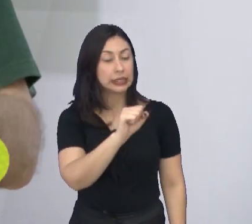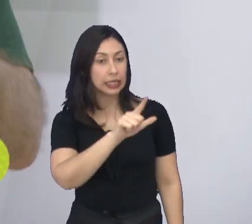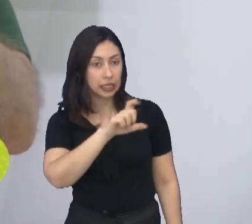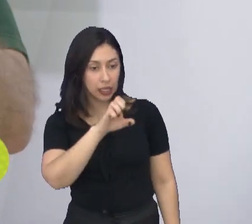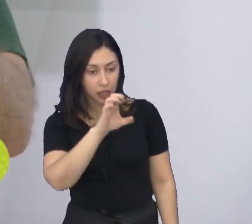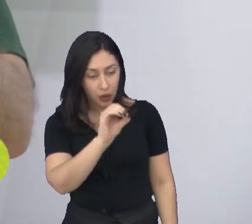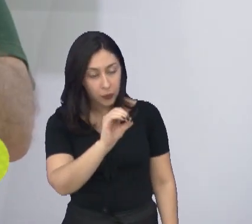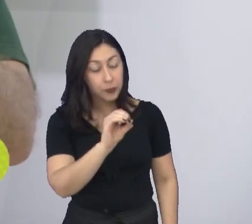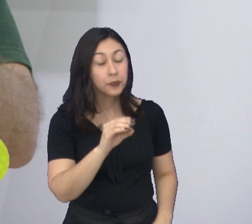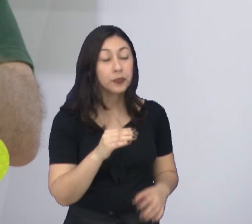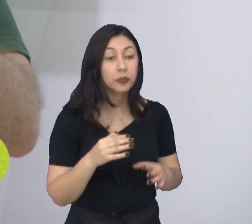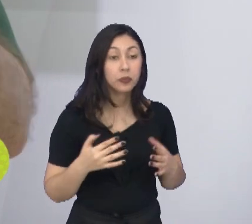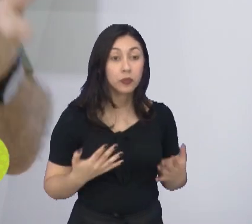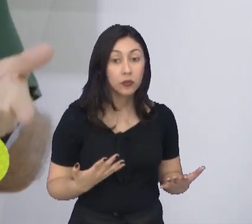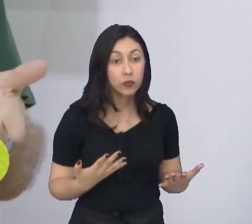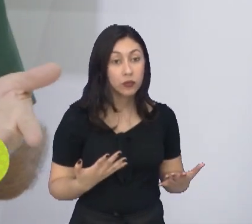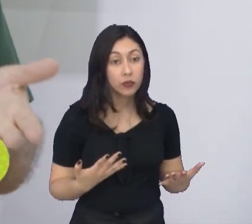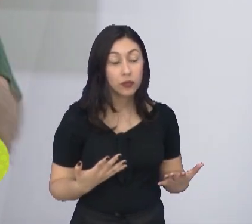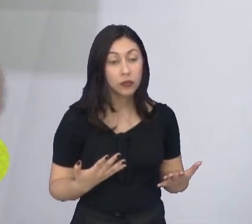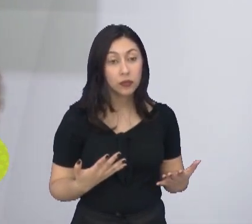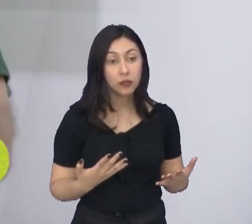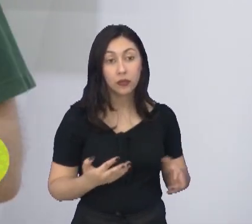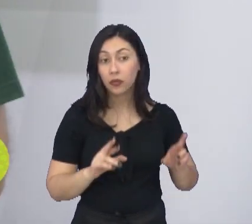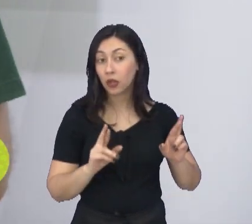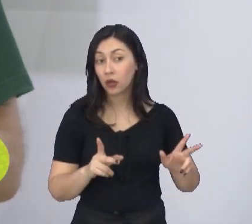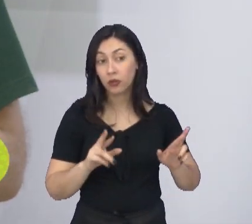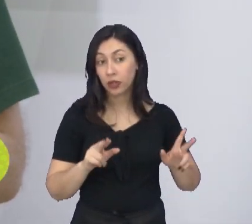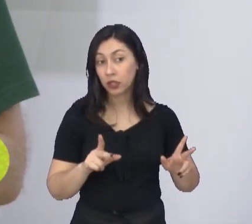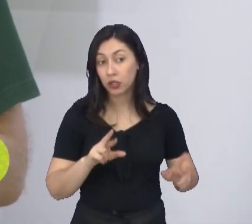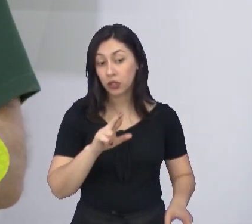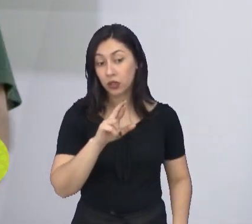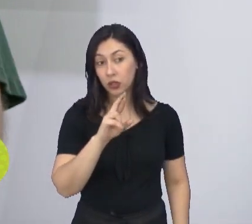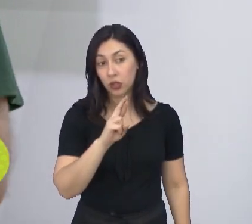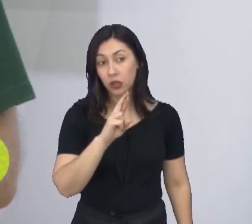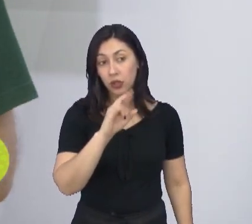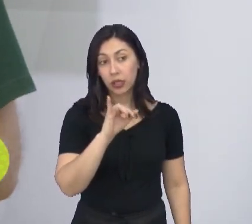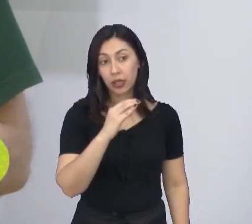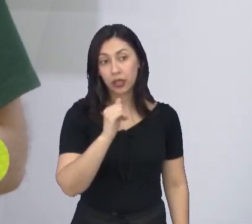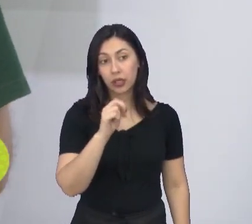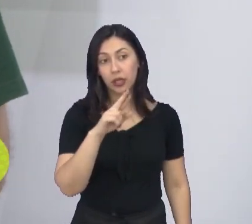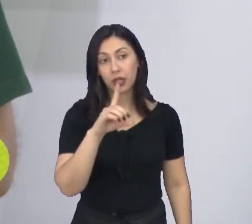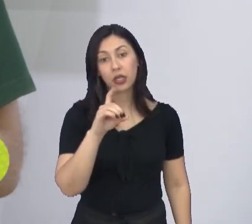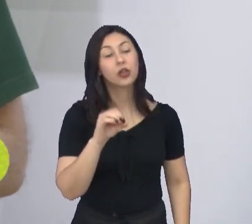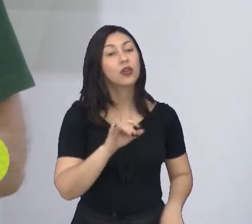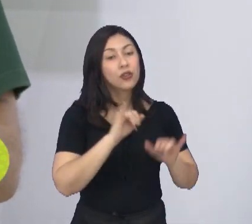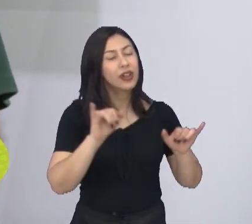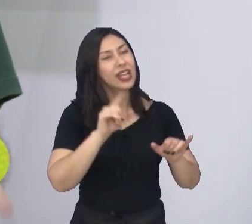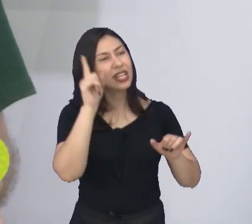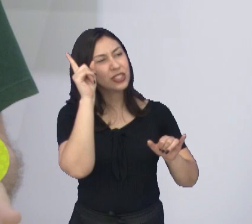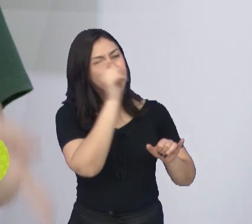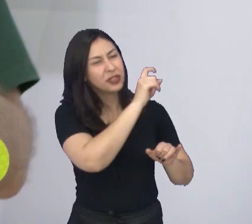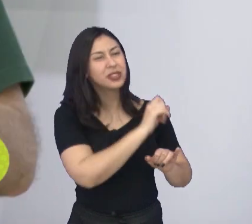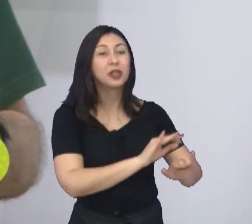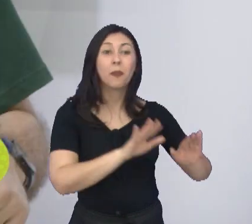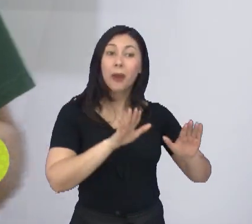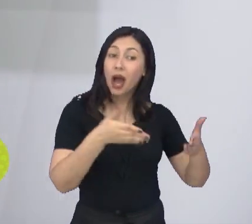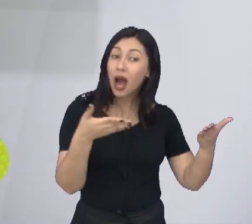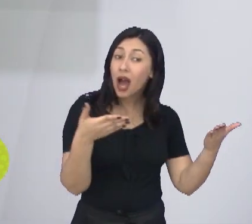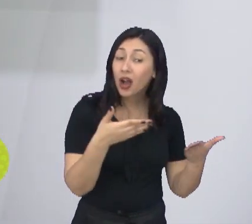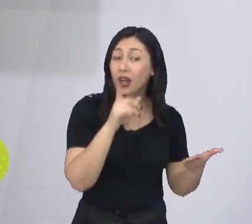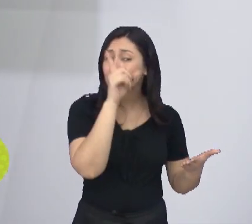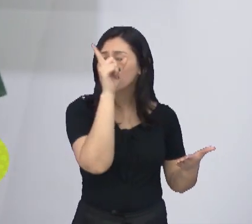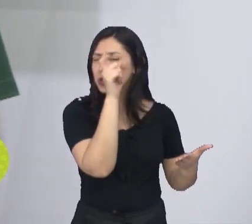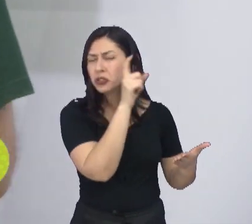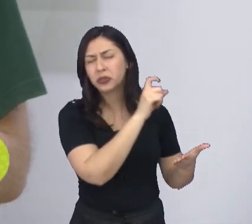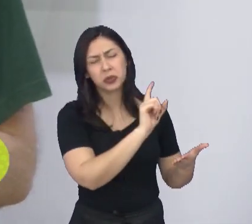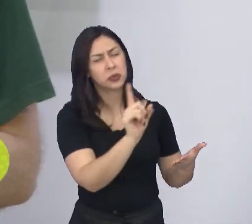E ao contrário do que o Ricardo sempre fala, né, ele até brincou de ser difícil, eu acho que esse jogo também não vai ser difícil